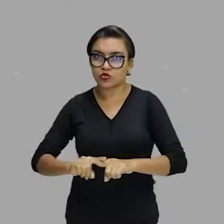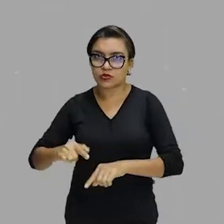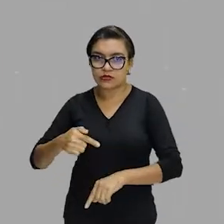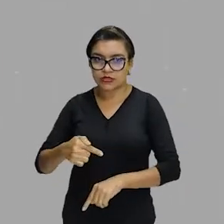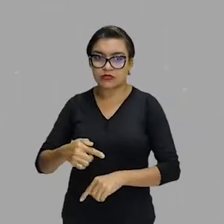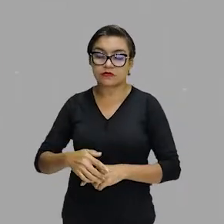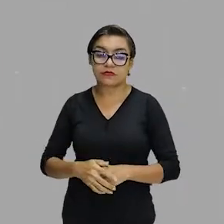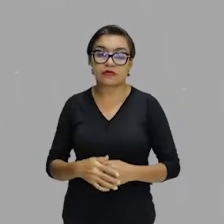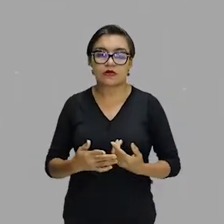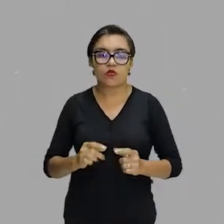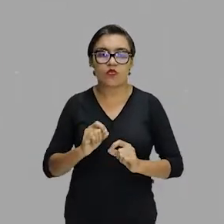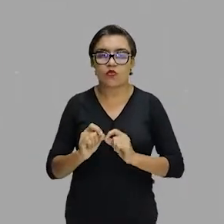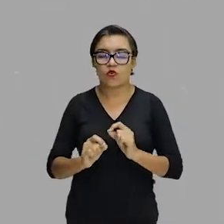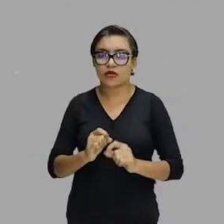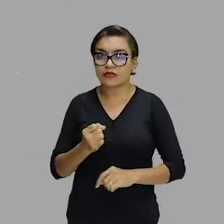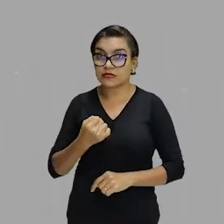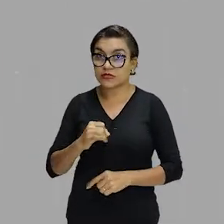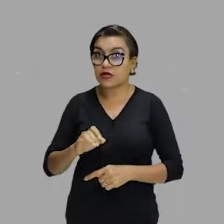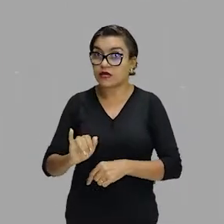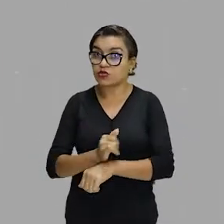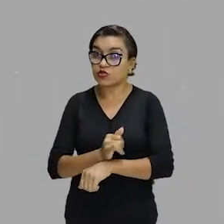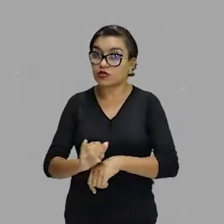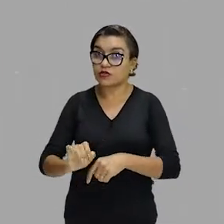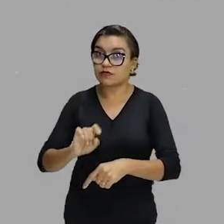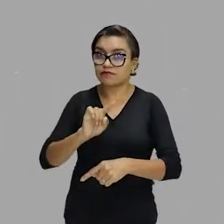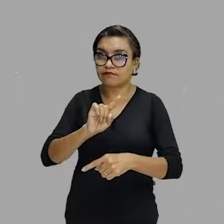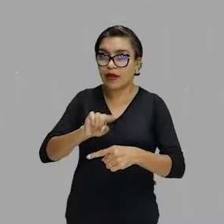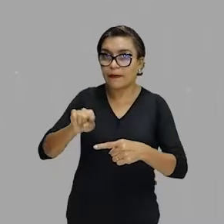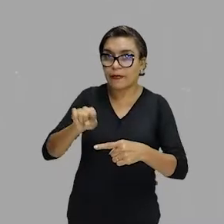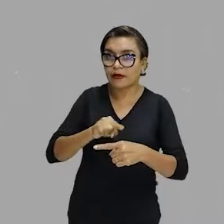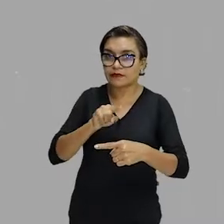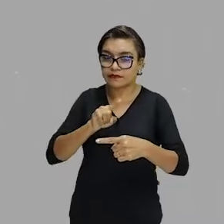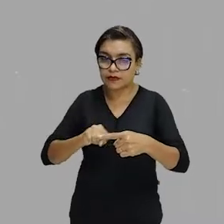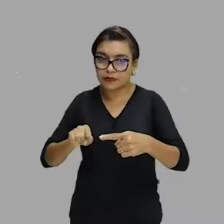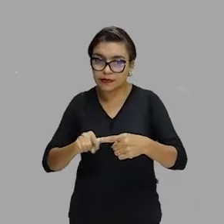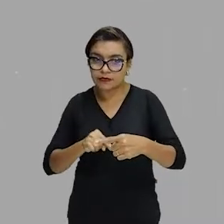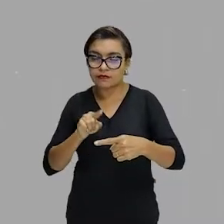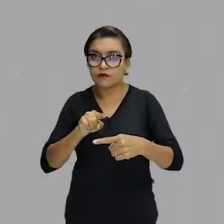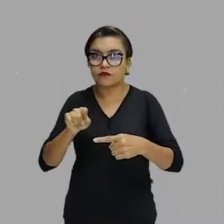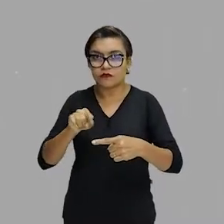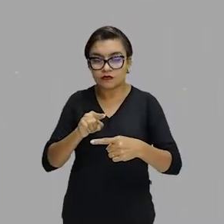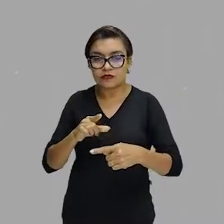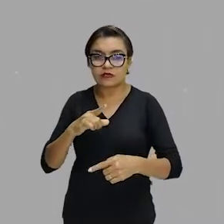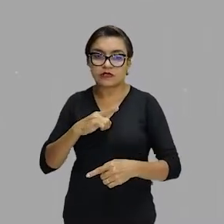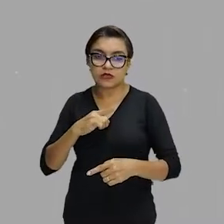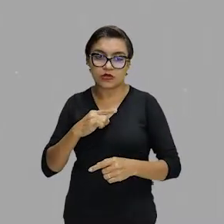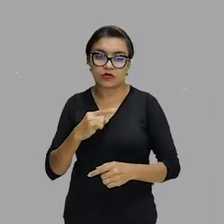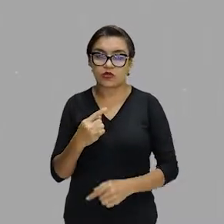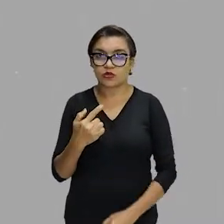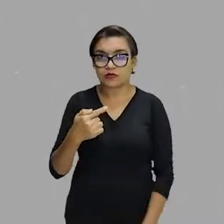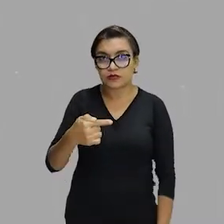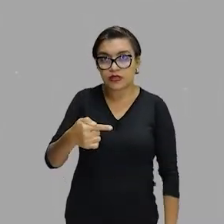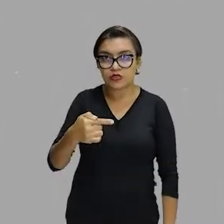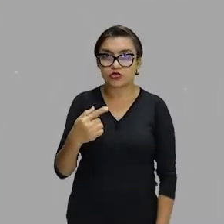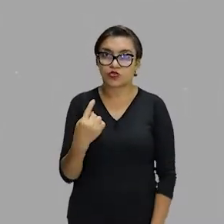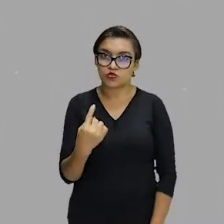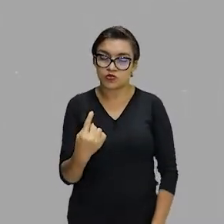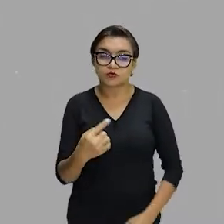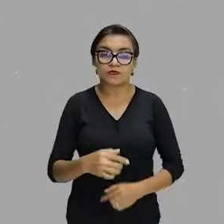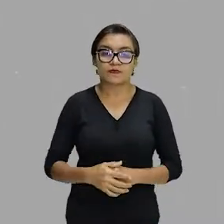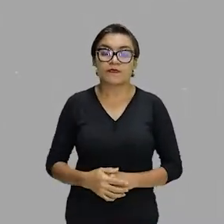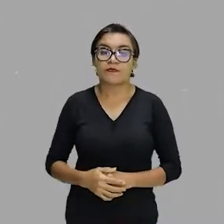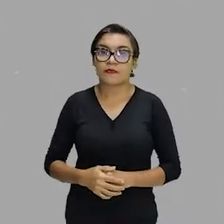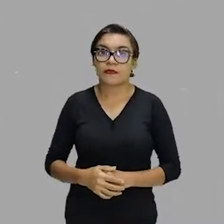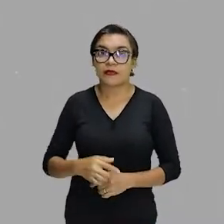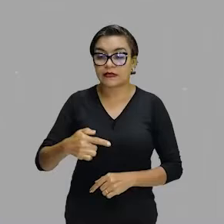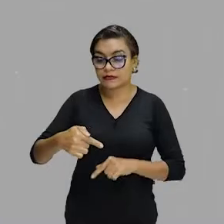estratégia do cancelamento, da mesma quantidade que aparece no numerador e no denominador, você vai ver que vai aparecer um único 7. Esse 7 nada mais